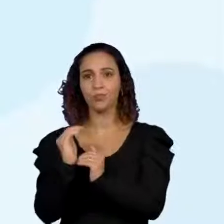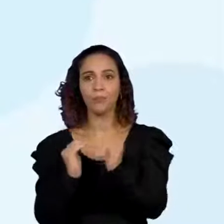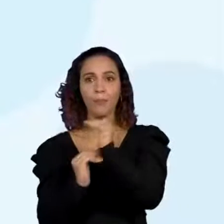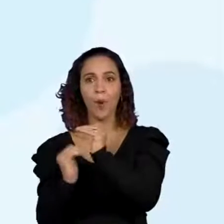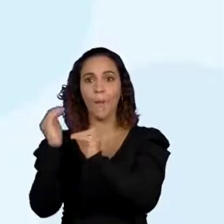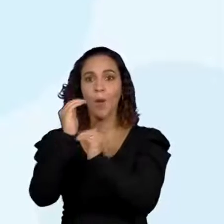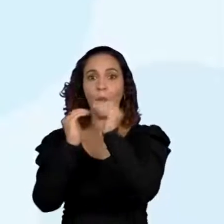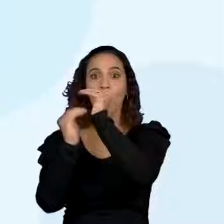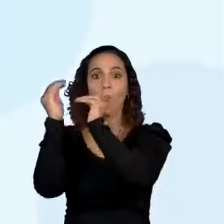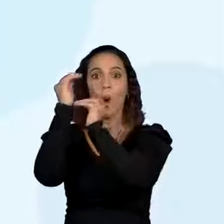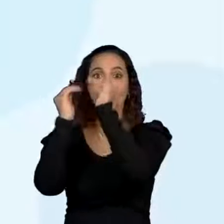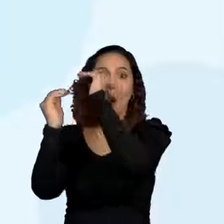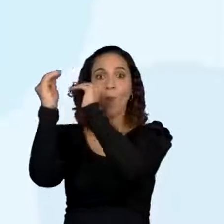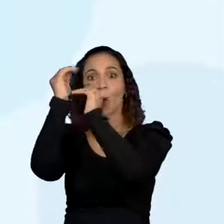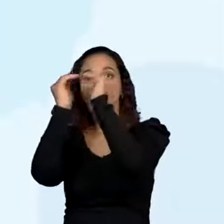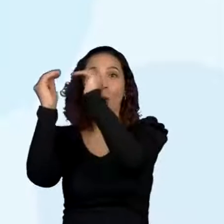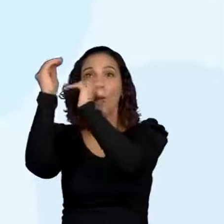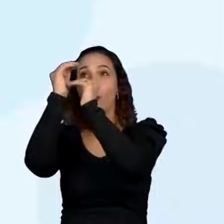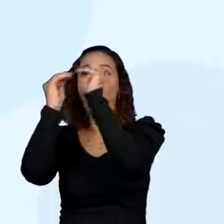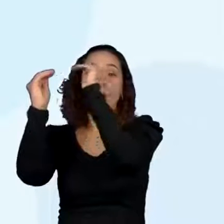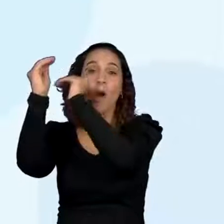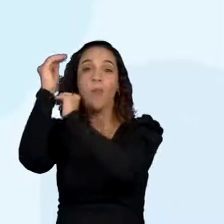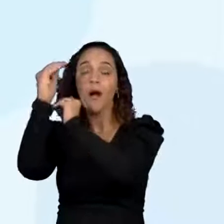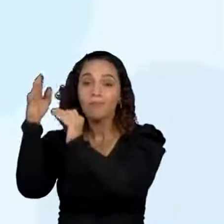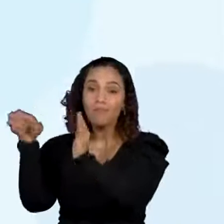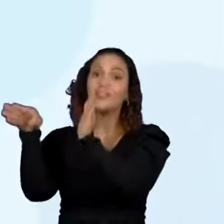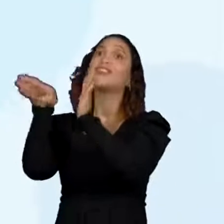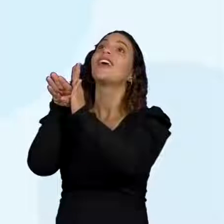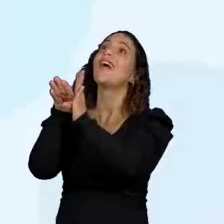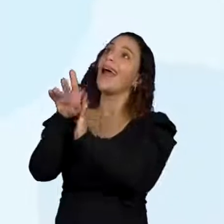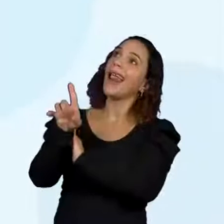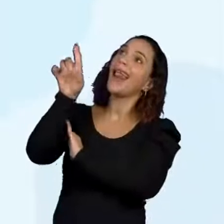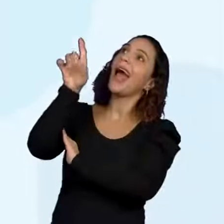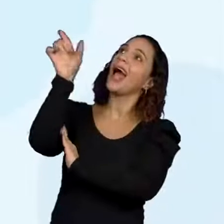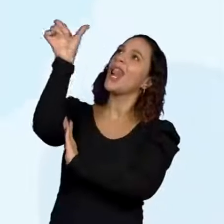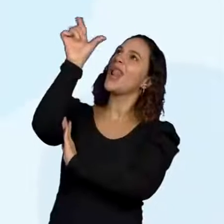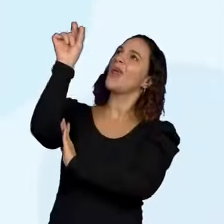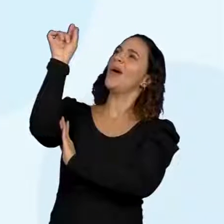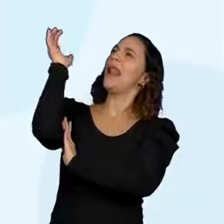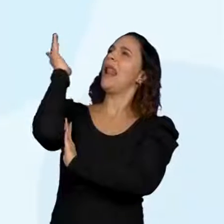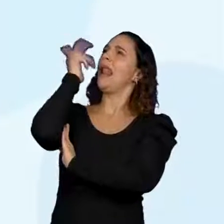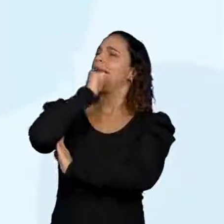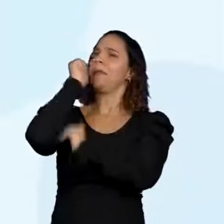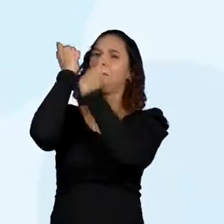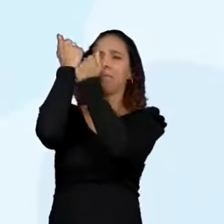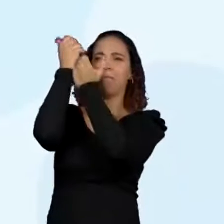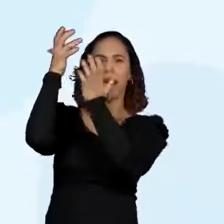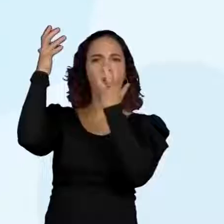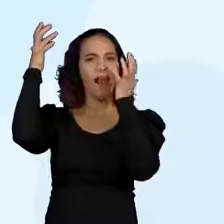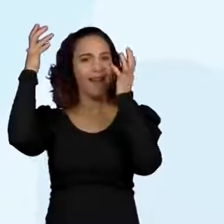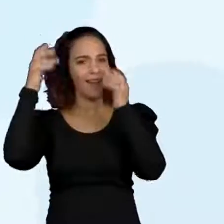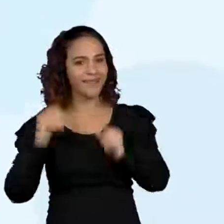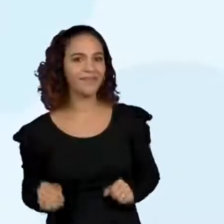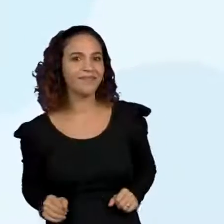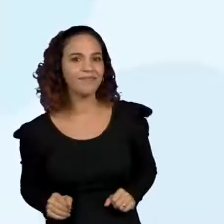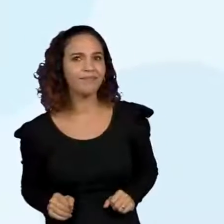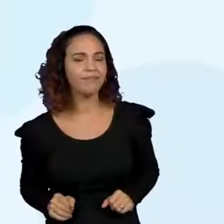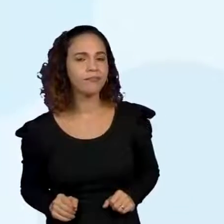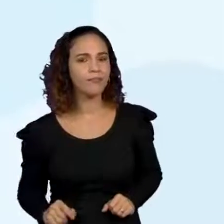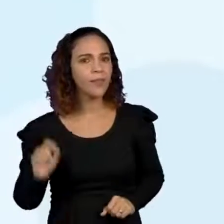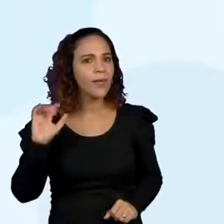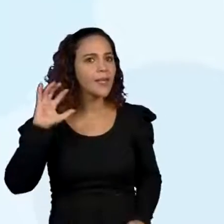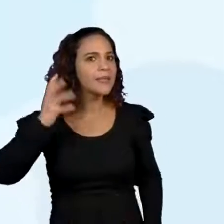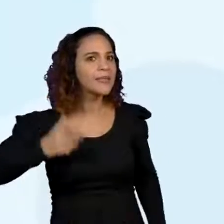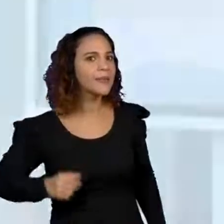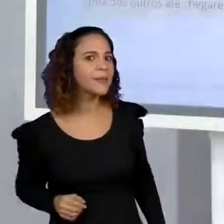dos outros até chegarem à linda e brilhante Lua. Gente, o que será que